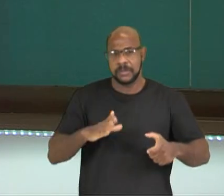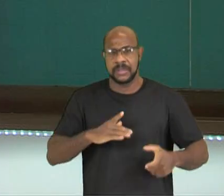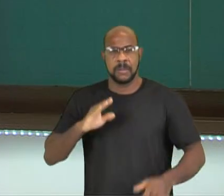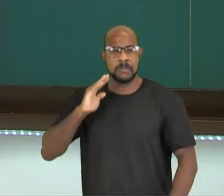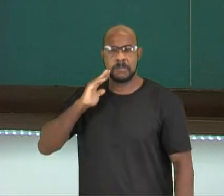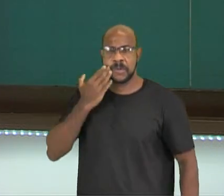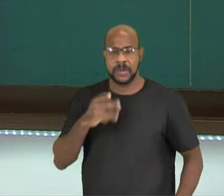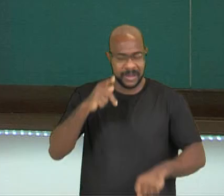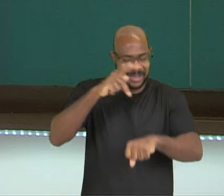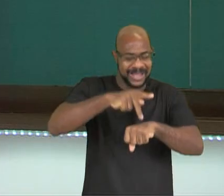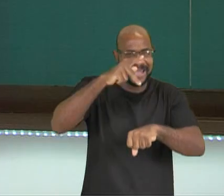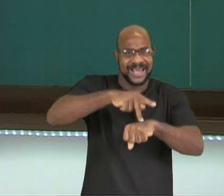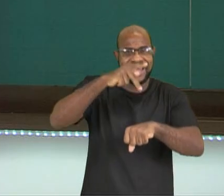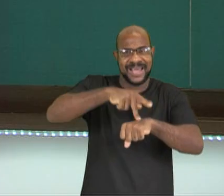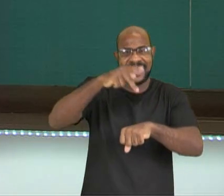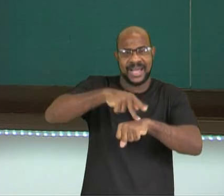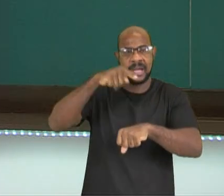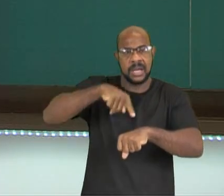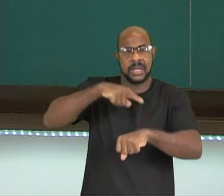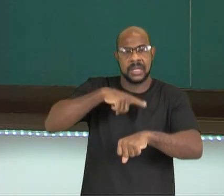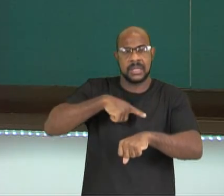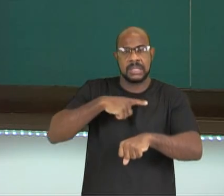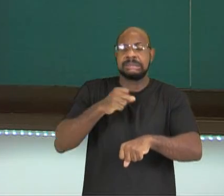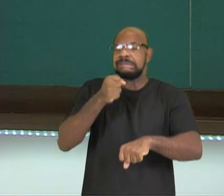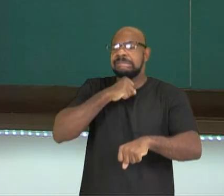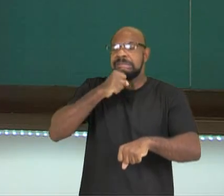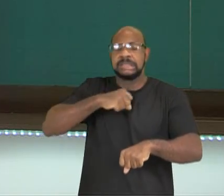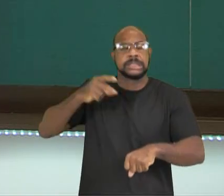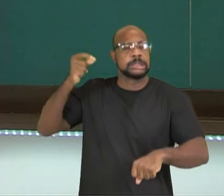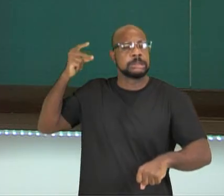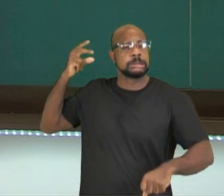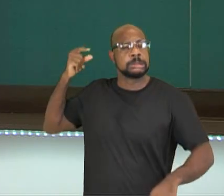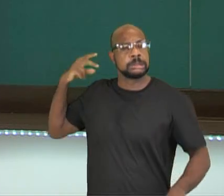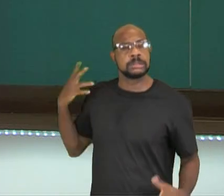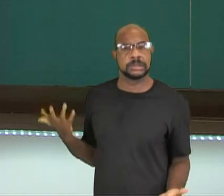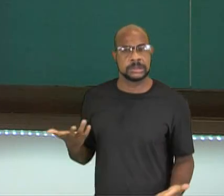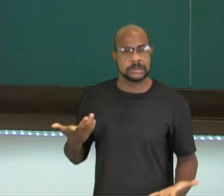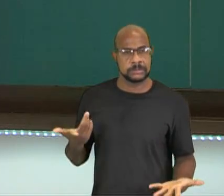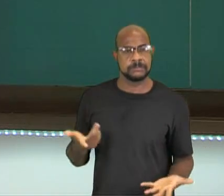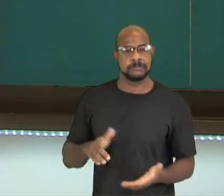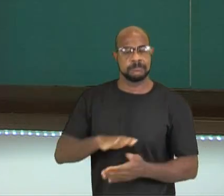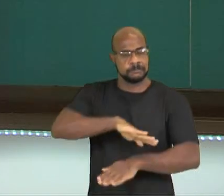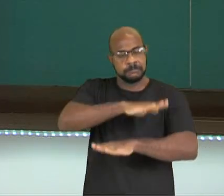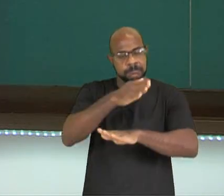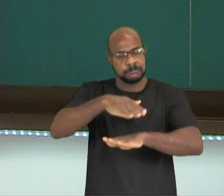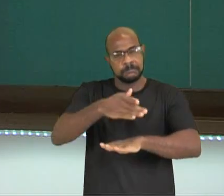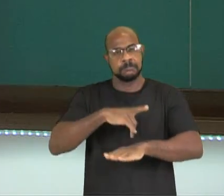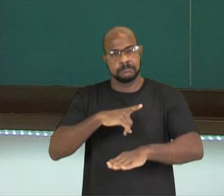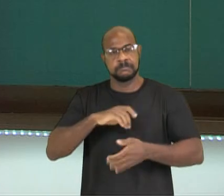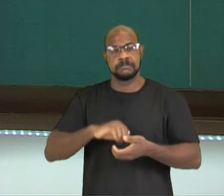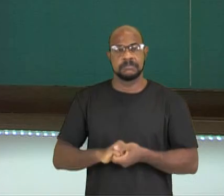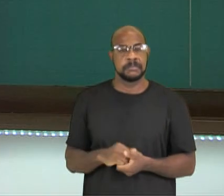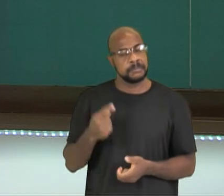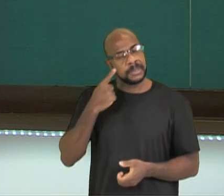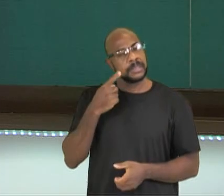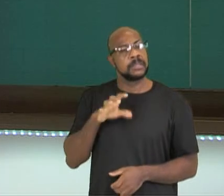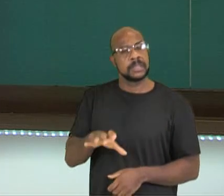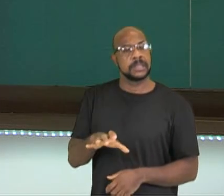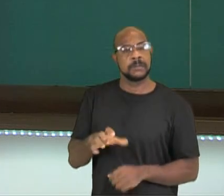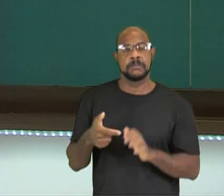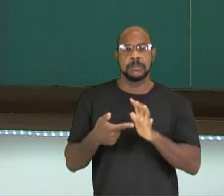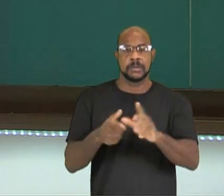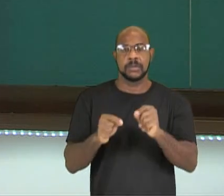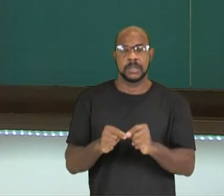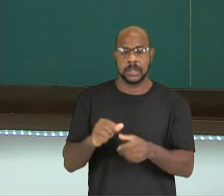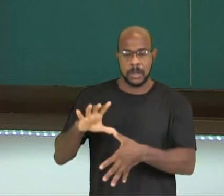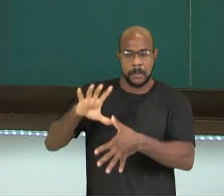as rochas dessa estrutura, de tão antigo que é o relevo brasileiro, certo? Então pensando nisso, a gente traz um mapa